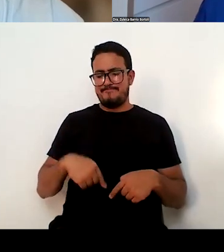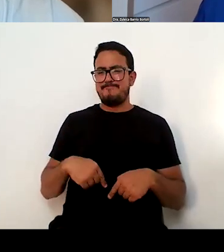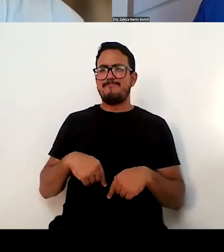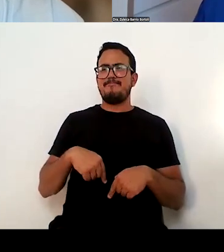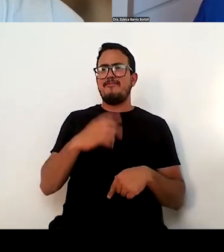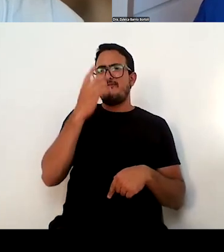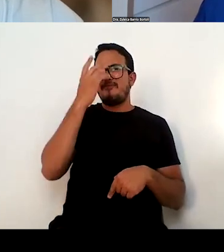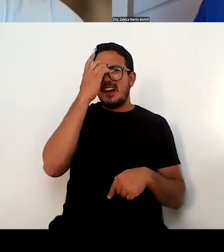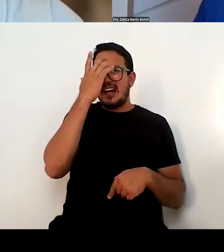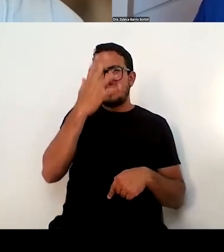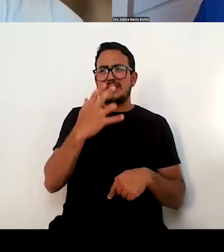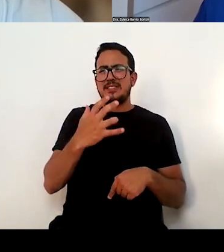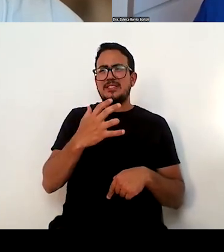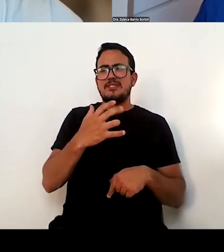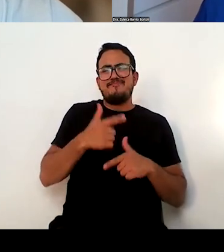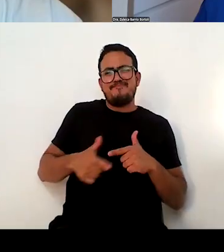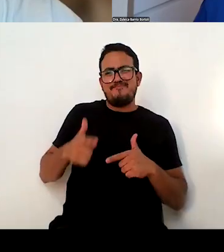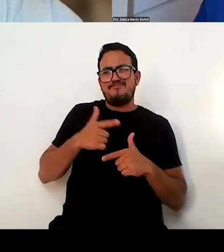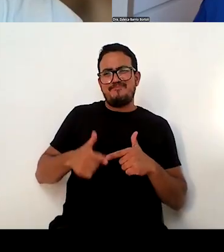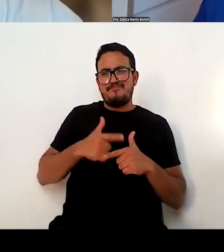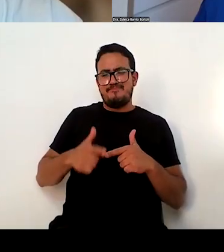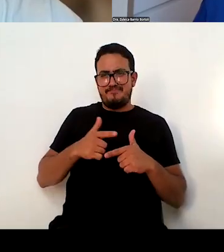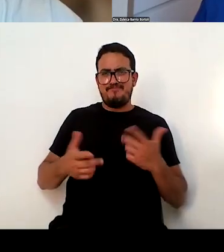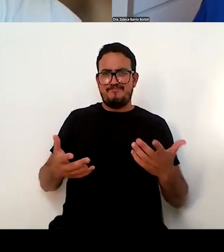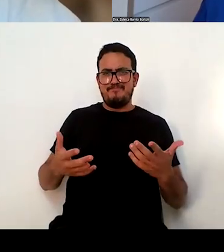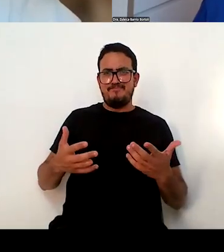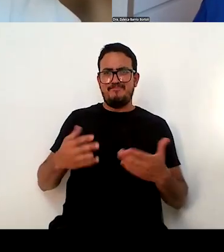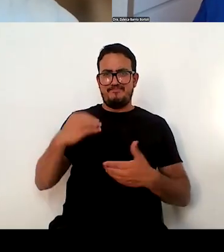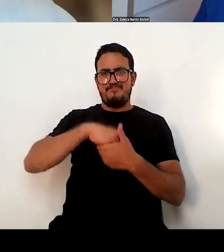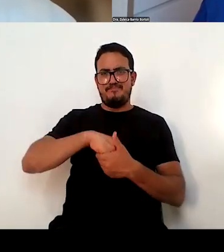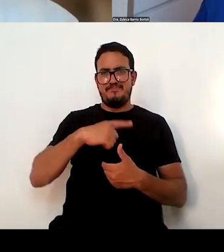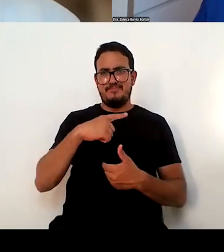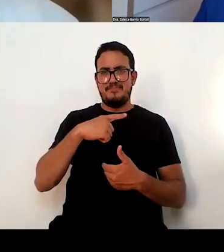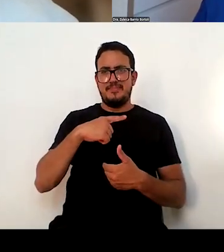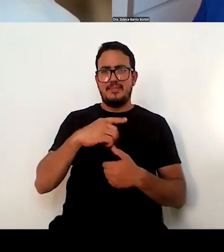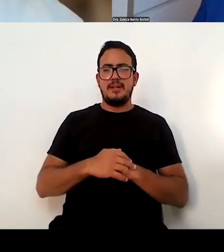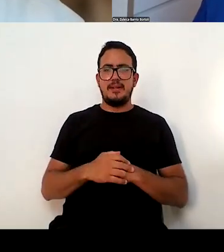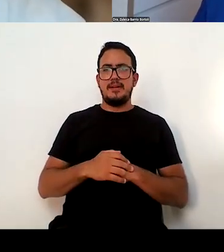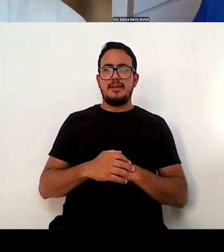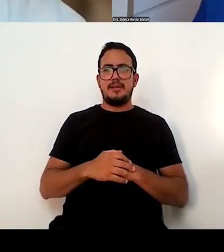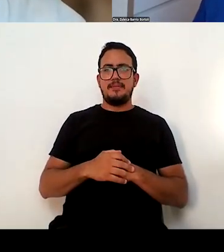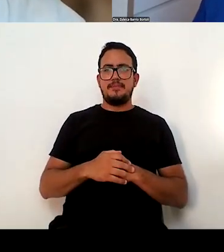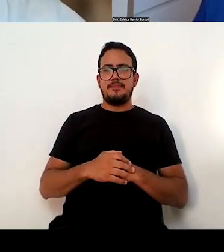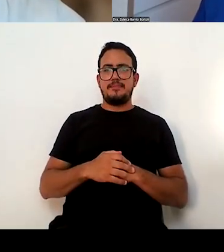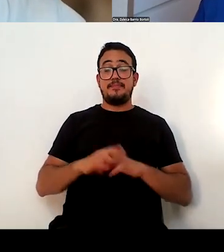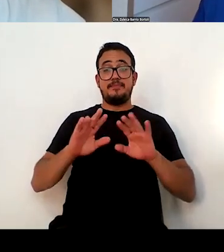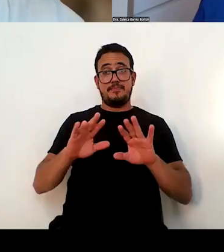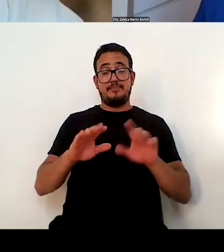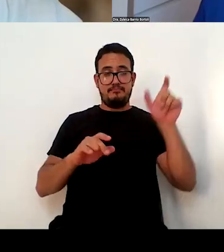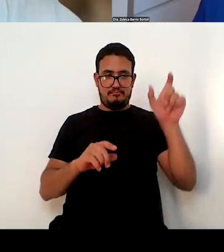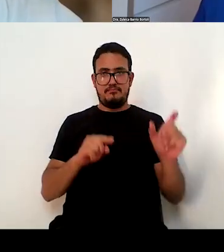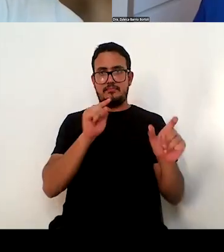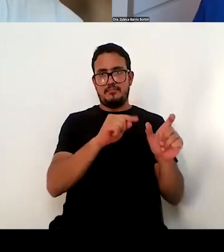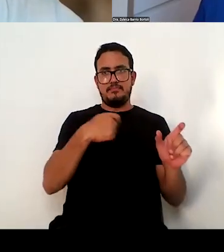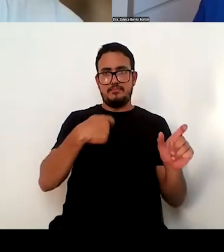Existem critérios para o diagnóstico de síndrome do intestino irritável, mas às vezes, assim, se o paciente tem que saber se ele tem realmente